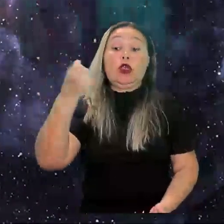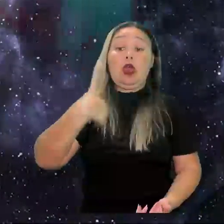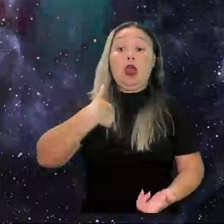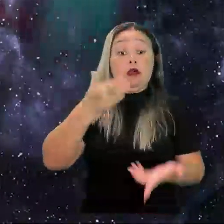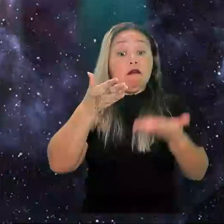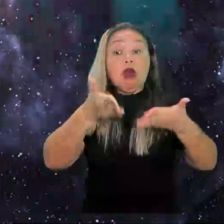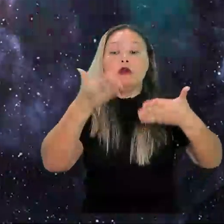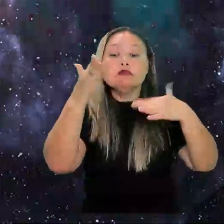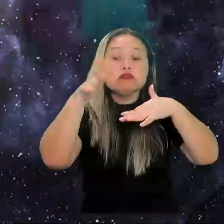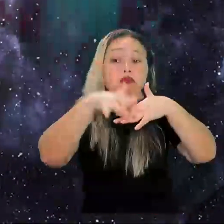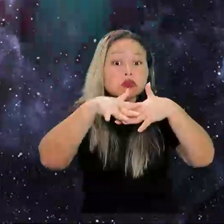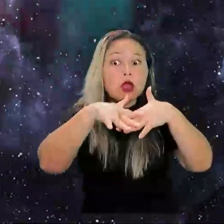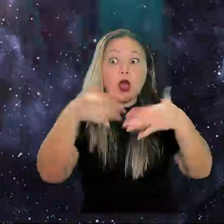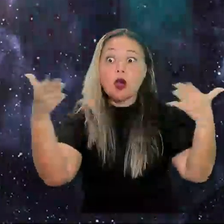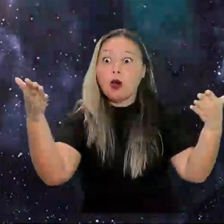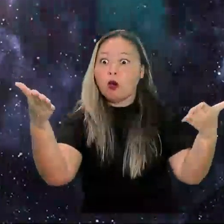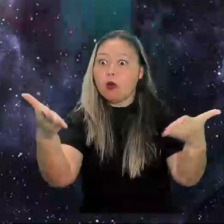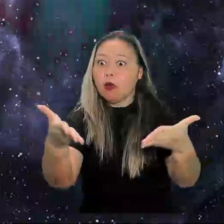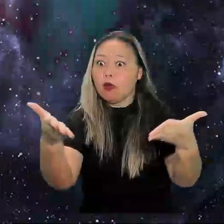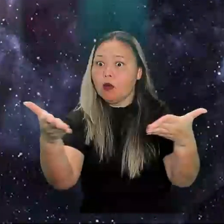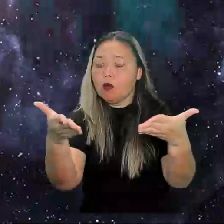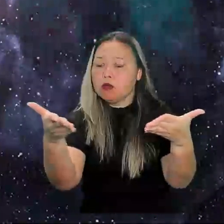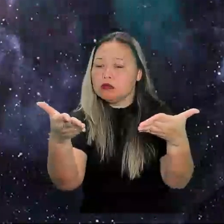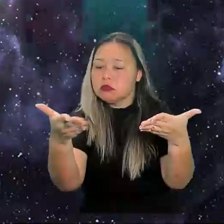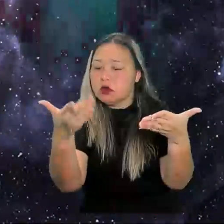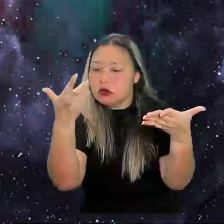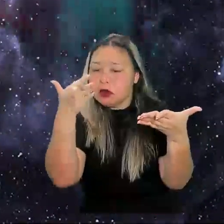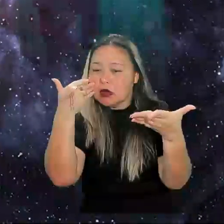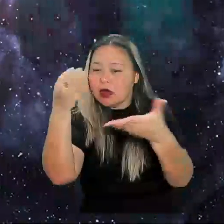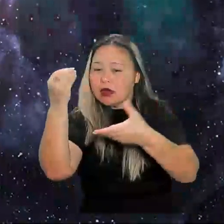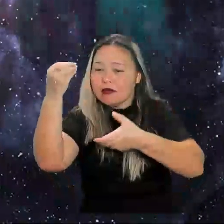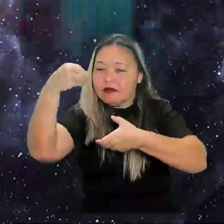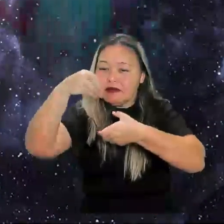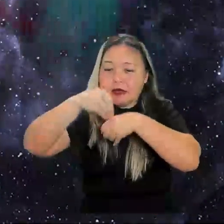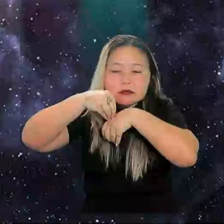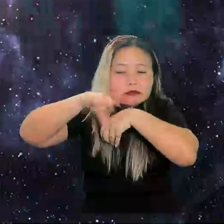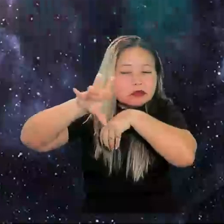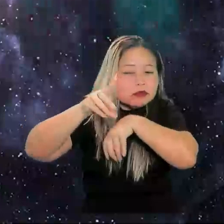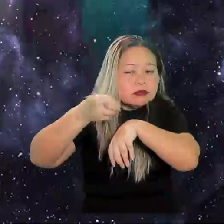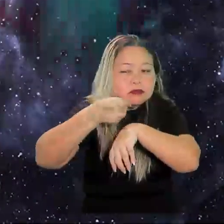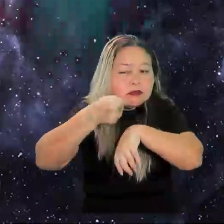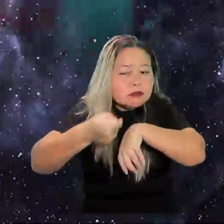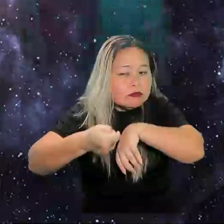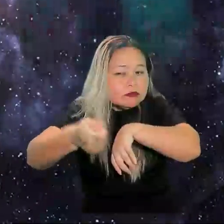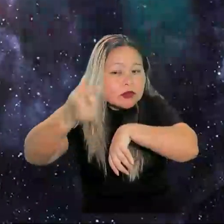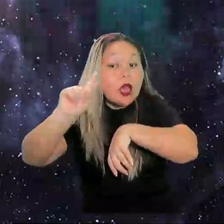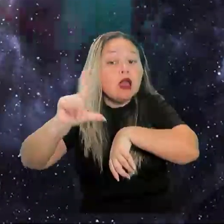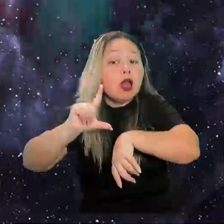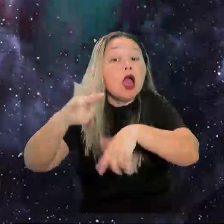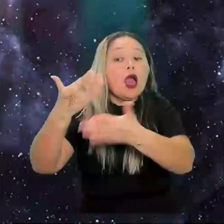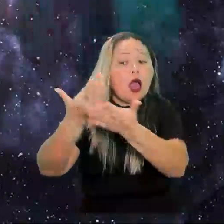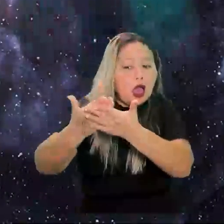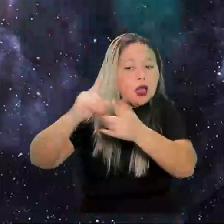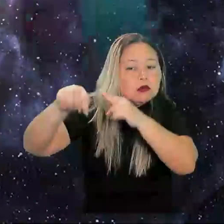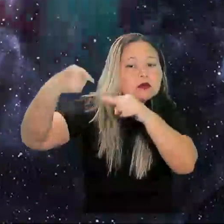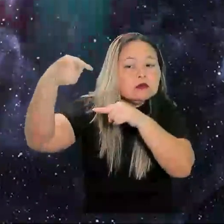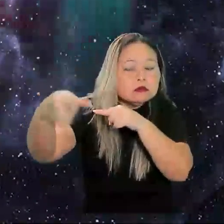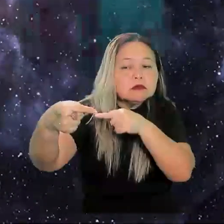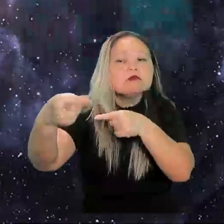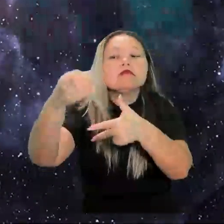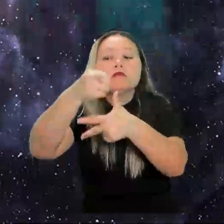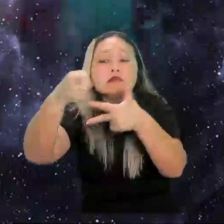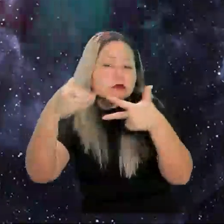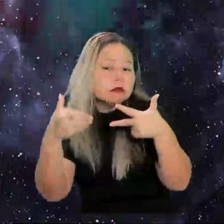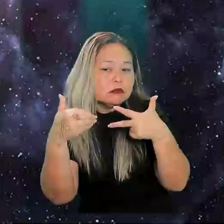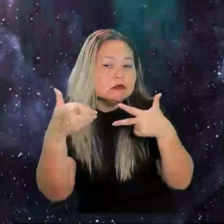pegar na matemática. E hoje você vai pegar o segredinho. Hoje e na próxima aula. São 2 aulas seguidas de Super